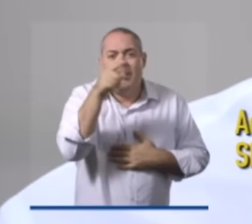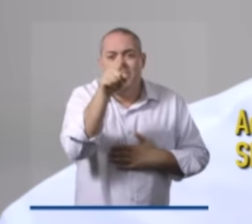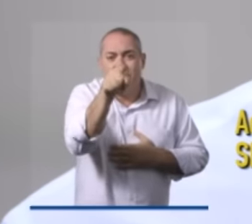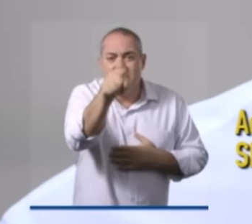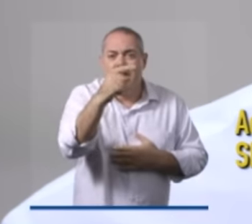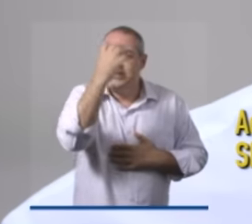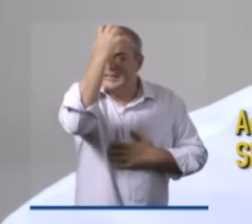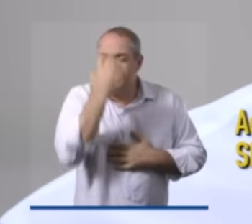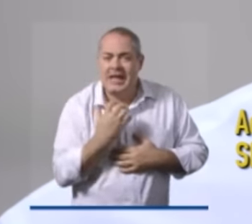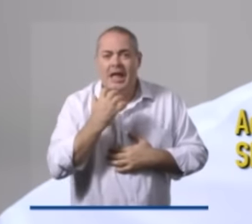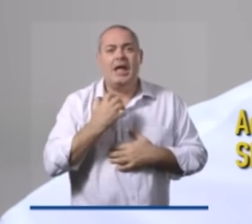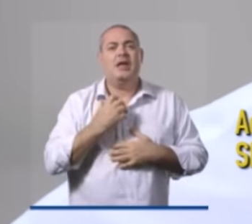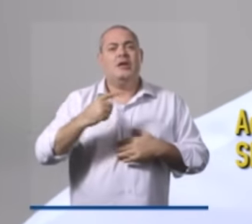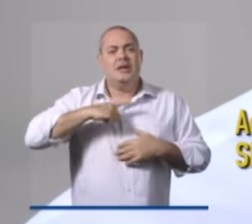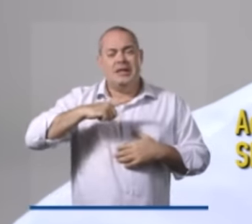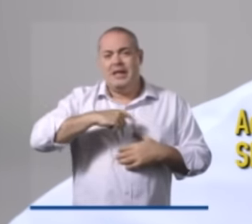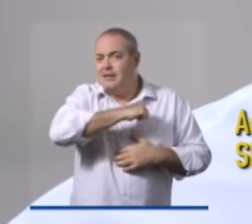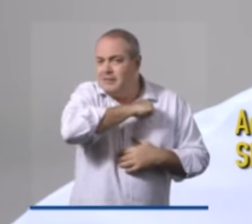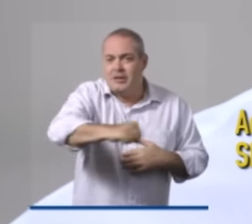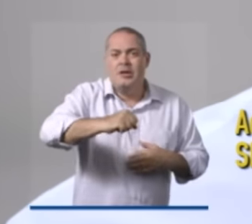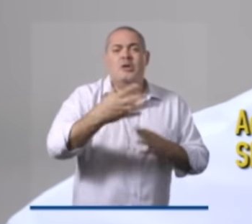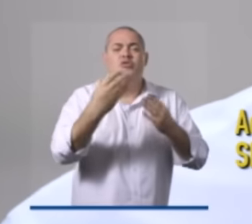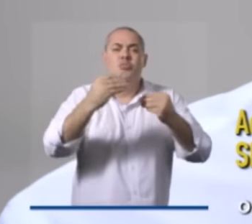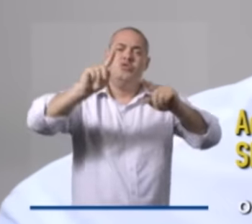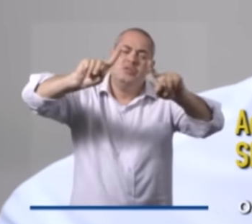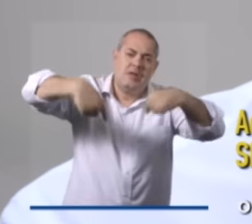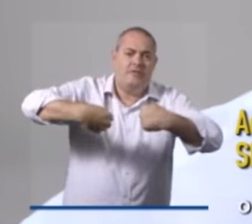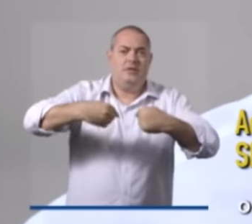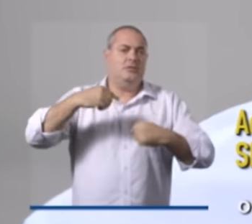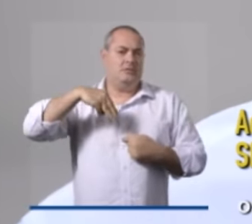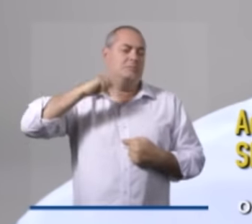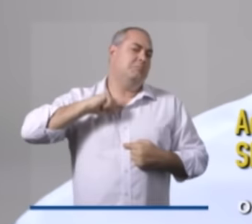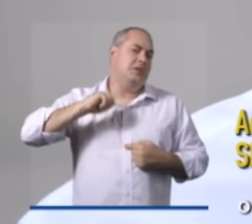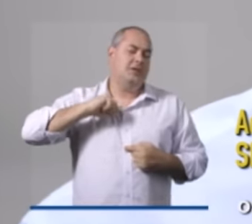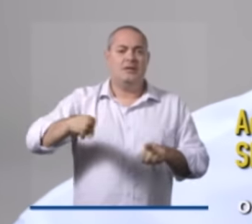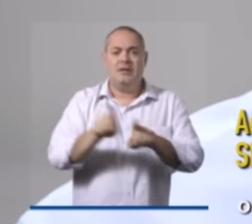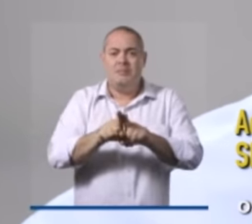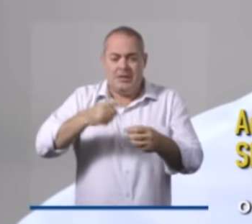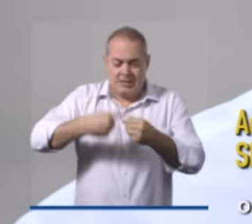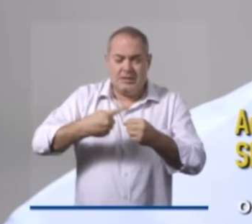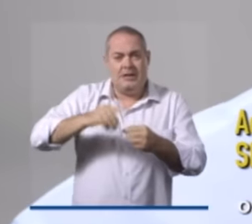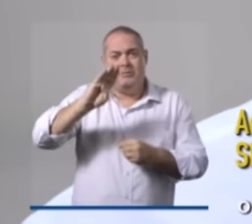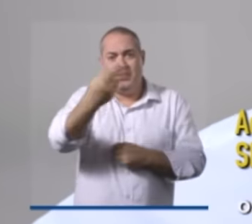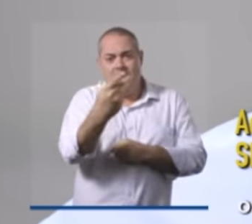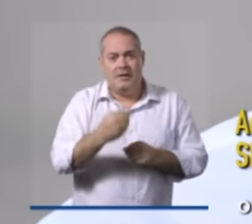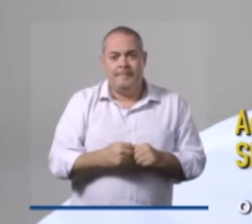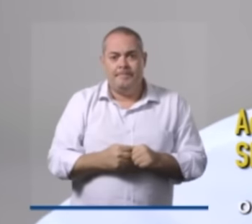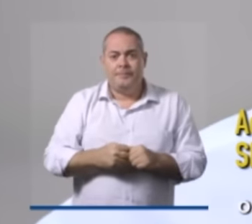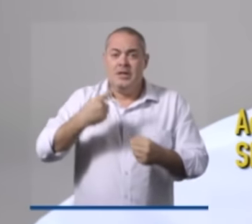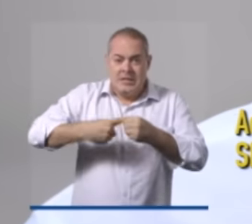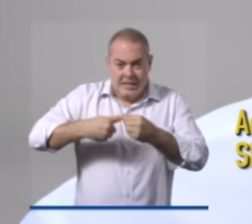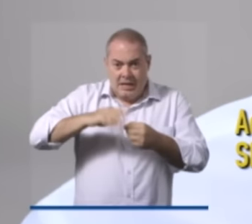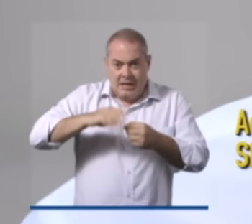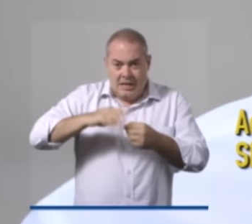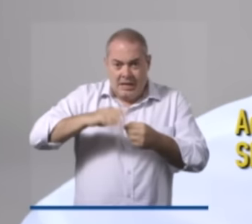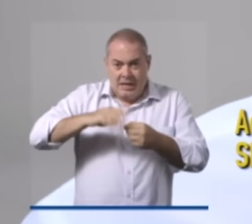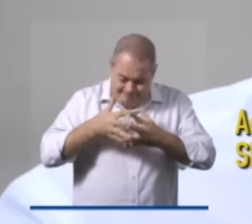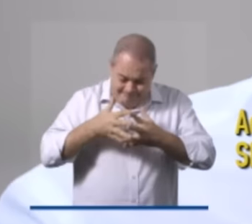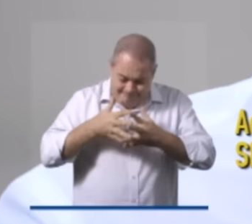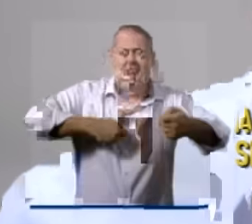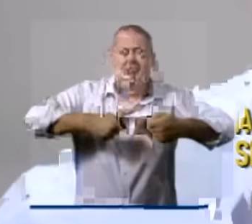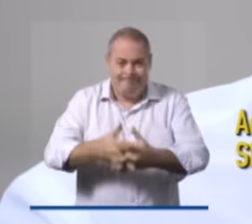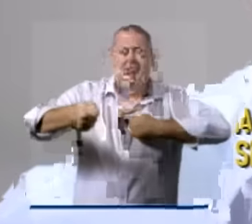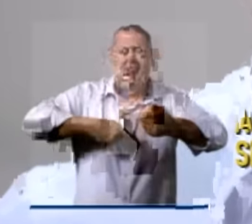agora a você que conhece a seriedade com que enfrentamos os enormes desafios de Minas e da nossa cidade. Uma